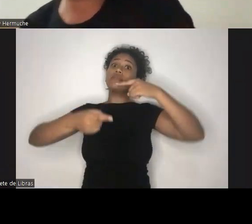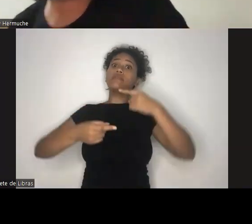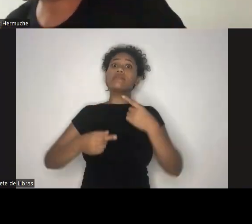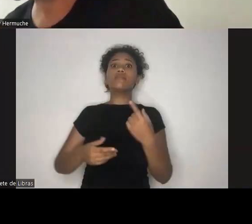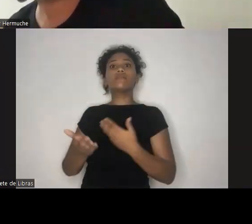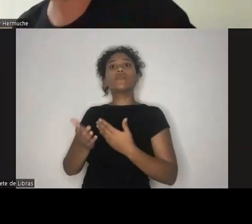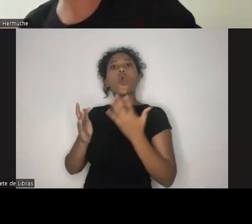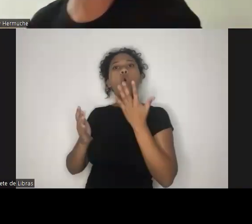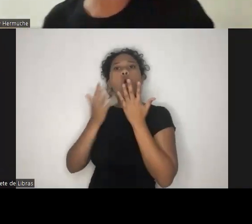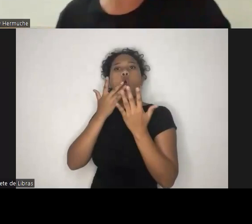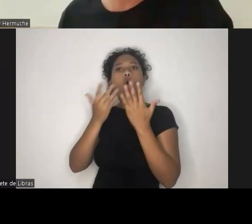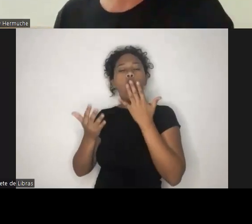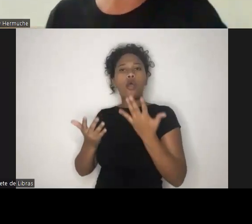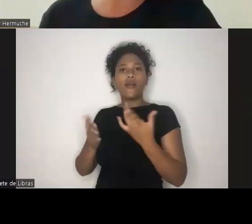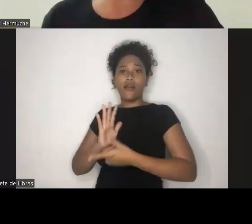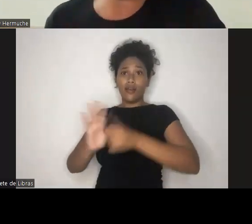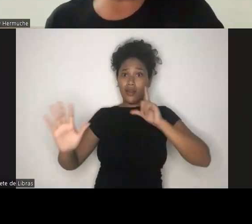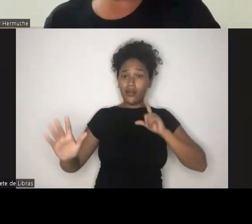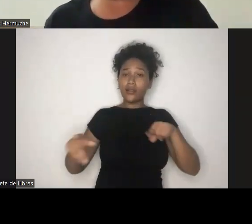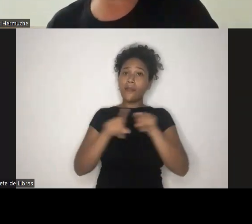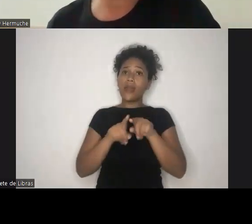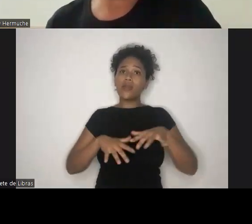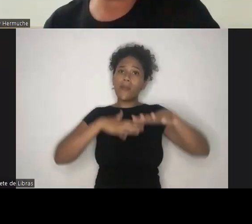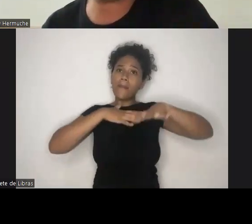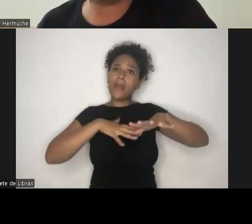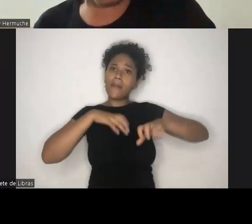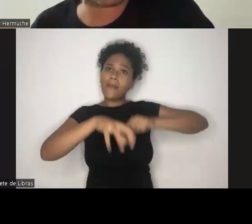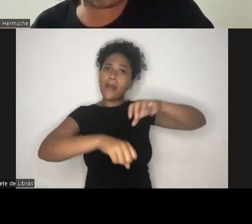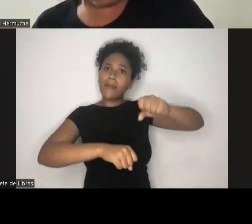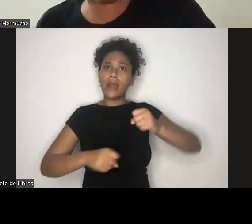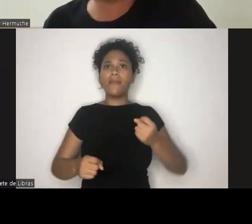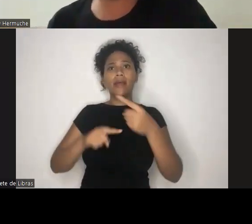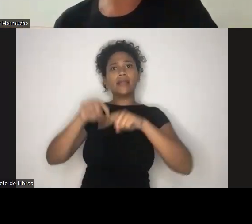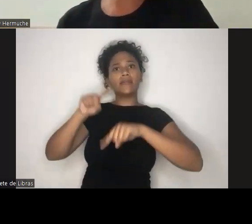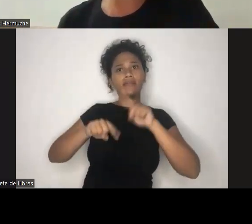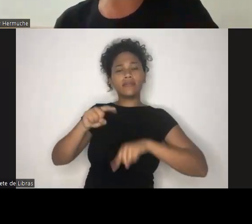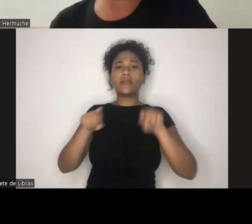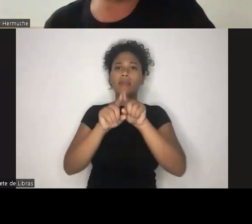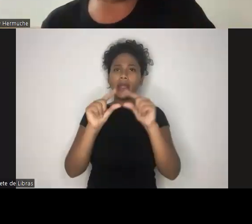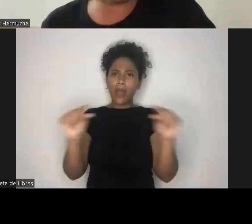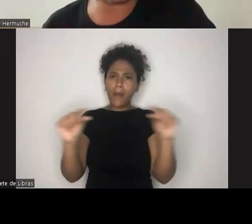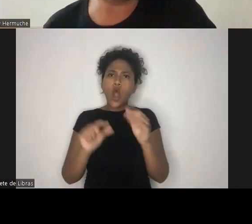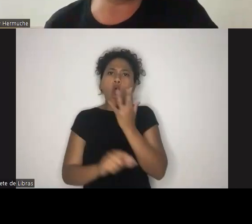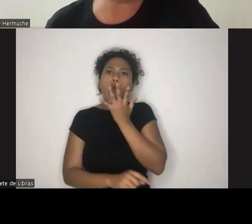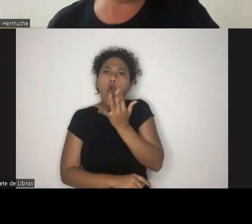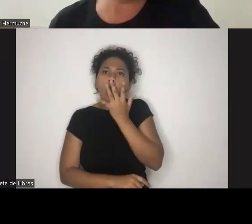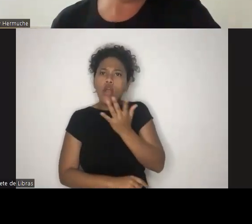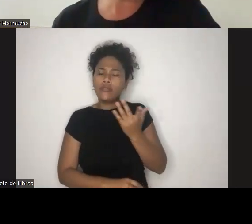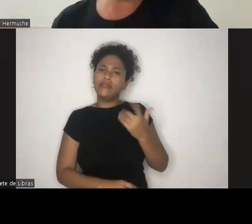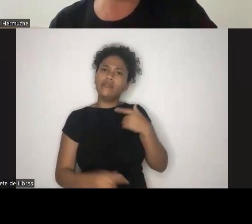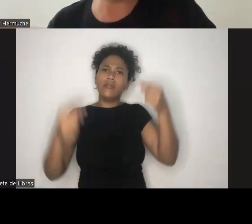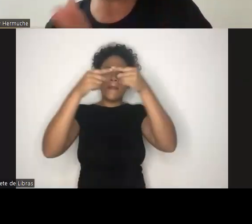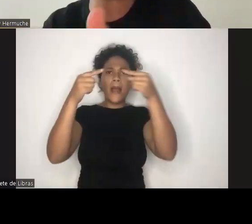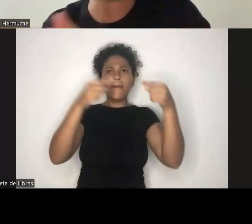antes de colocar a cor também fazer o mapeamento de materiais também com uma legenda de cor no processo construtivo por exemplo